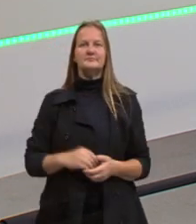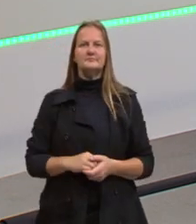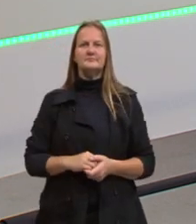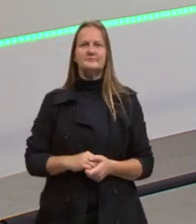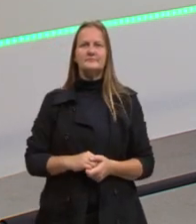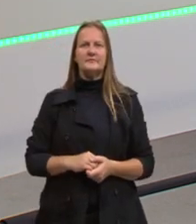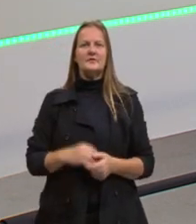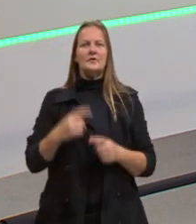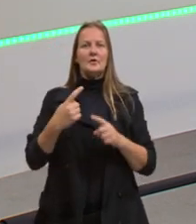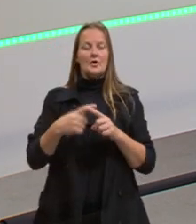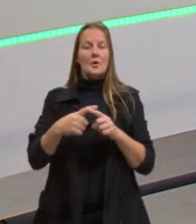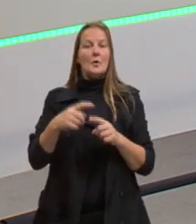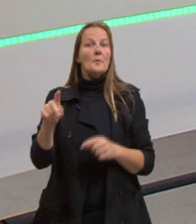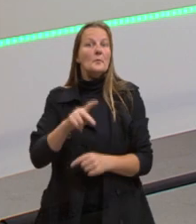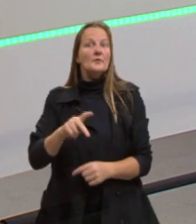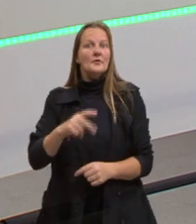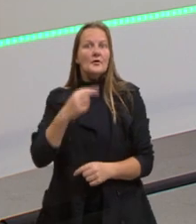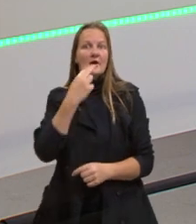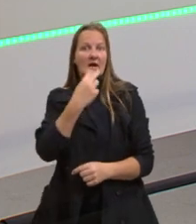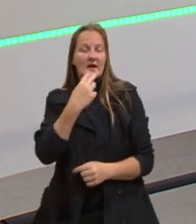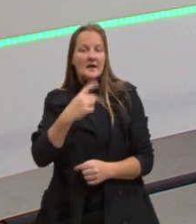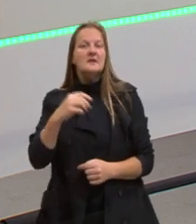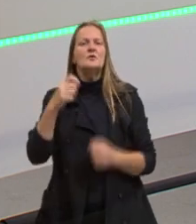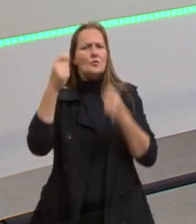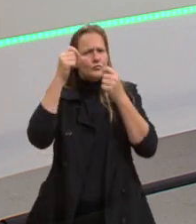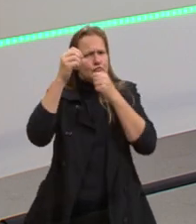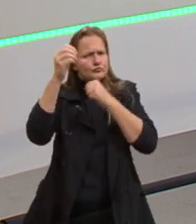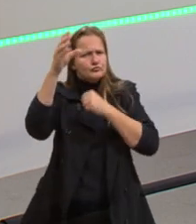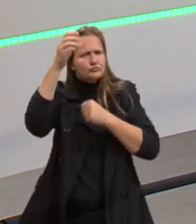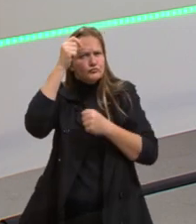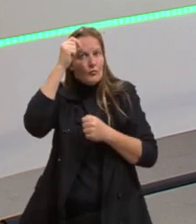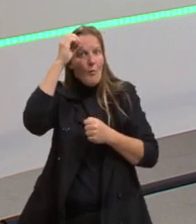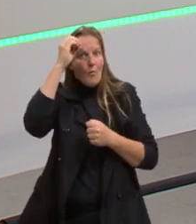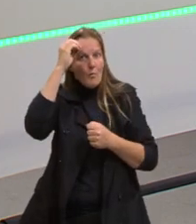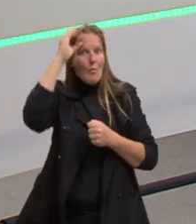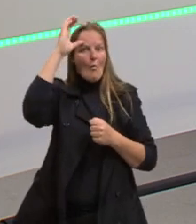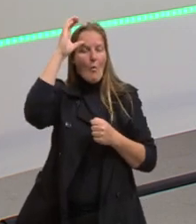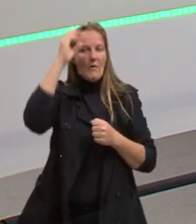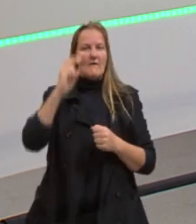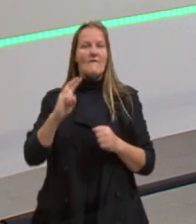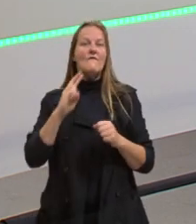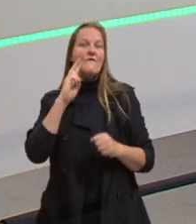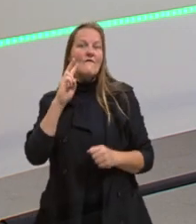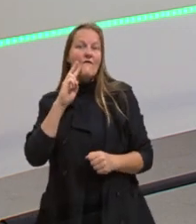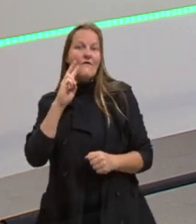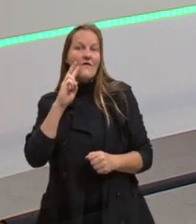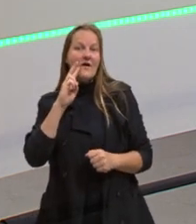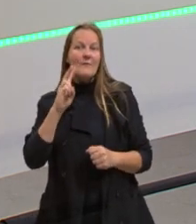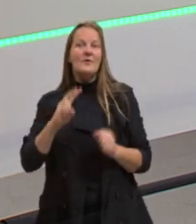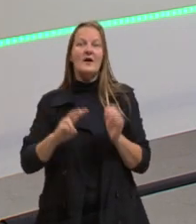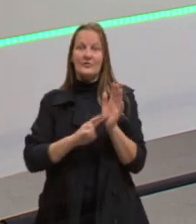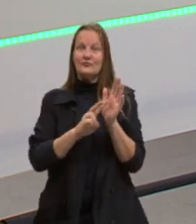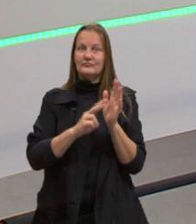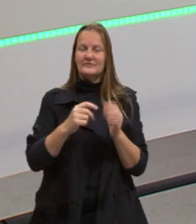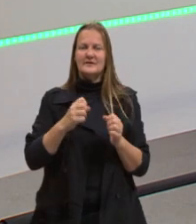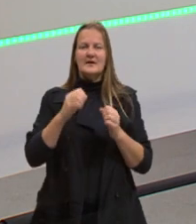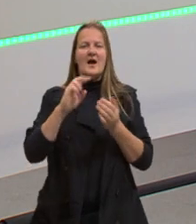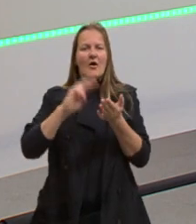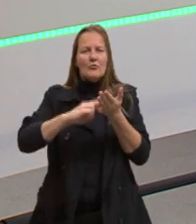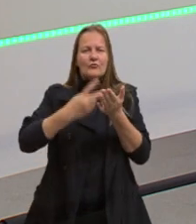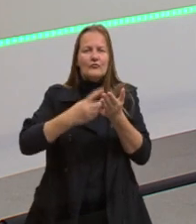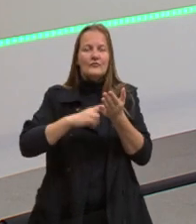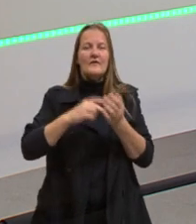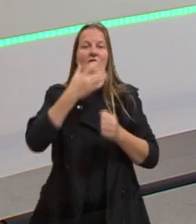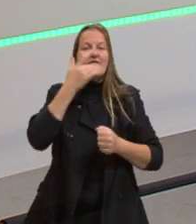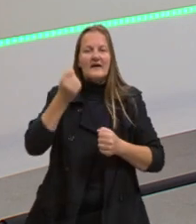sou um professor de inglês tem um conhecimento sem o conhecimento de vocabulário e estou repassando diretamente as tradições para vocês